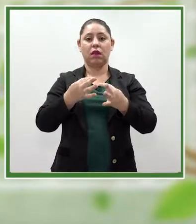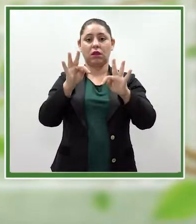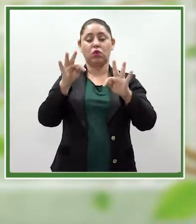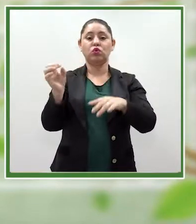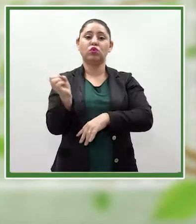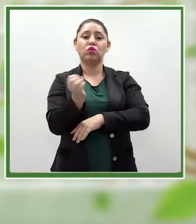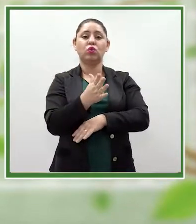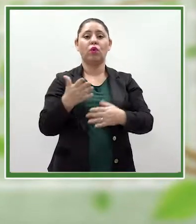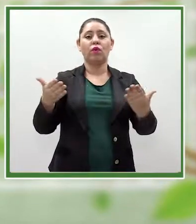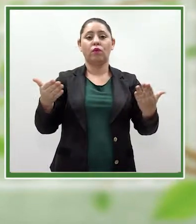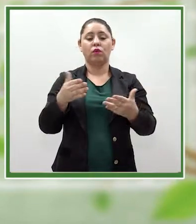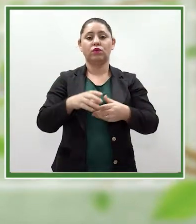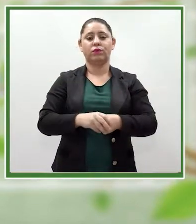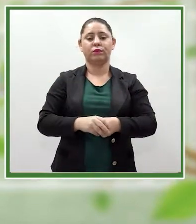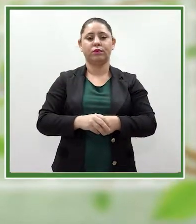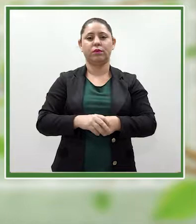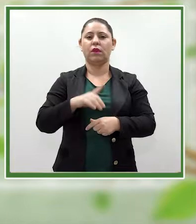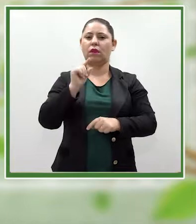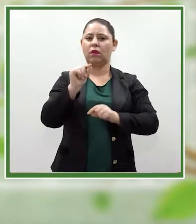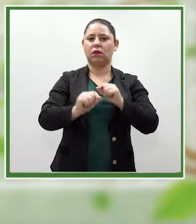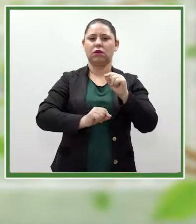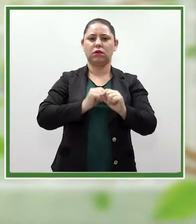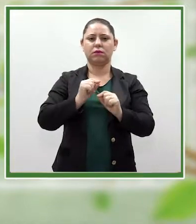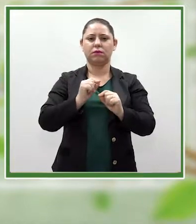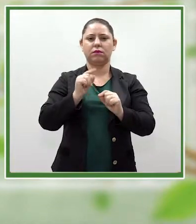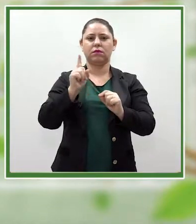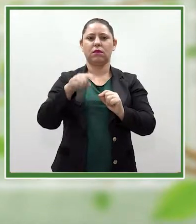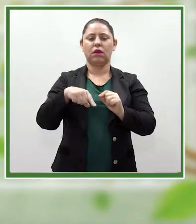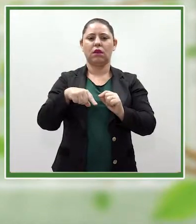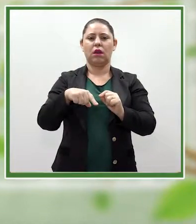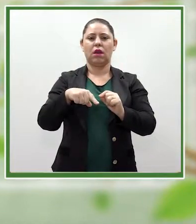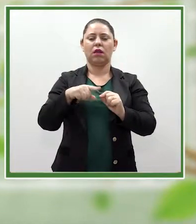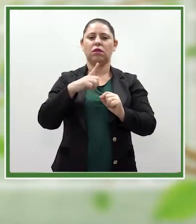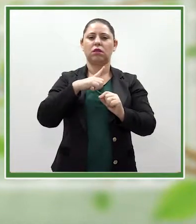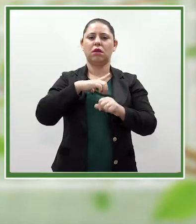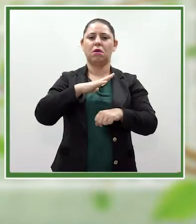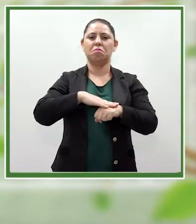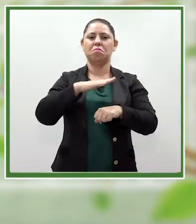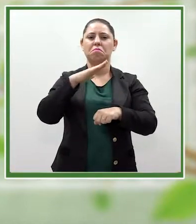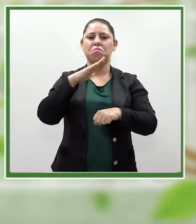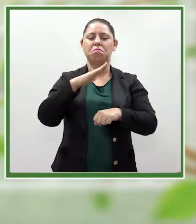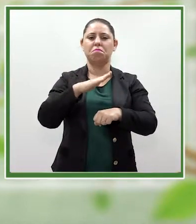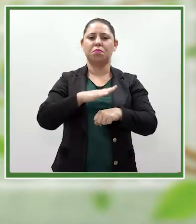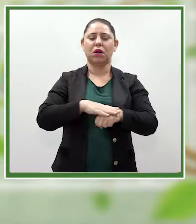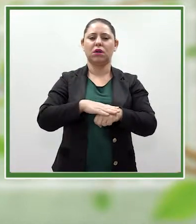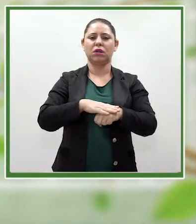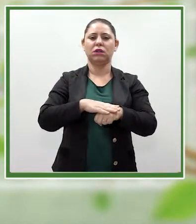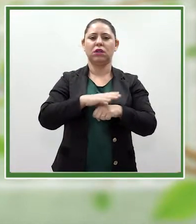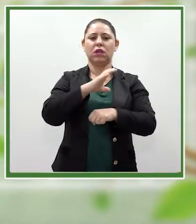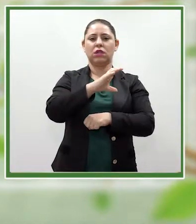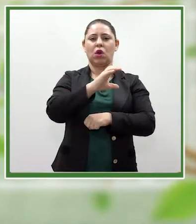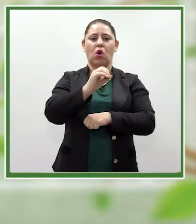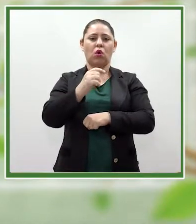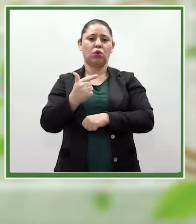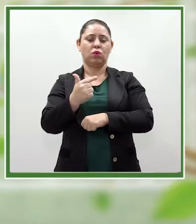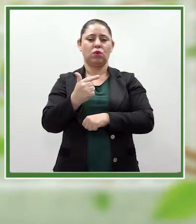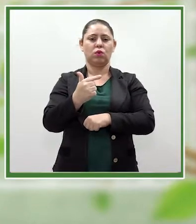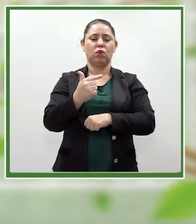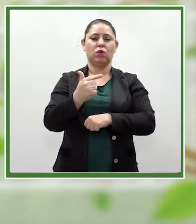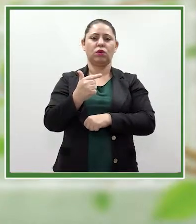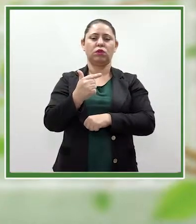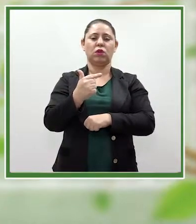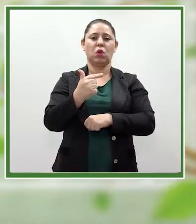as tecnologias convencionais são aquelas, então, que emitem maior quantidade